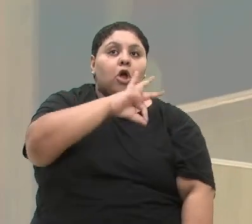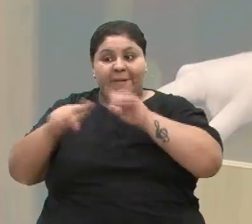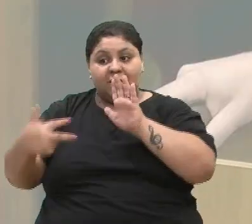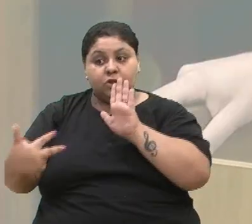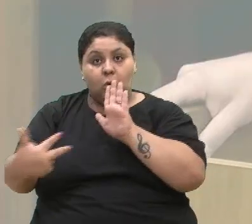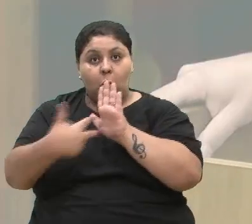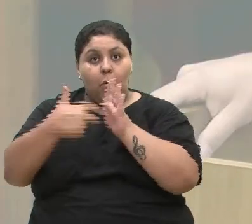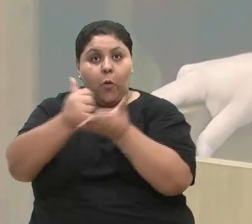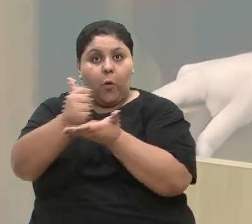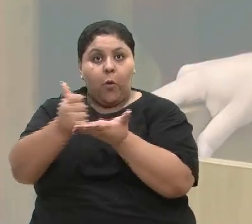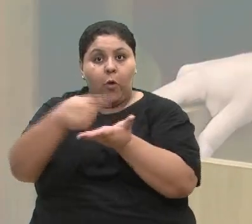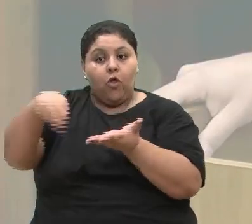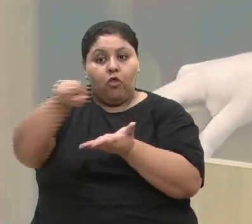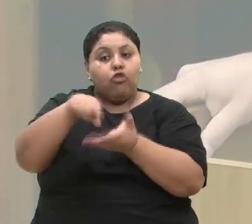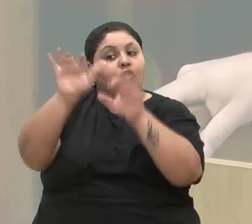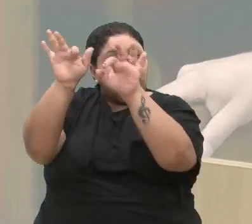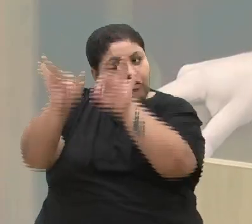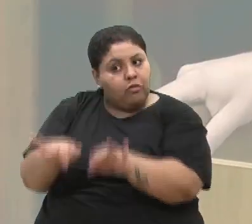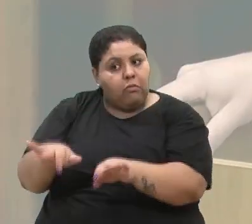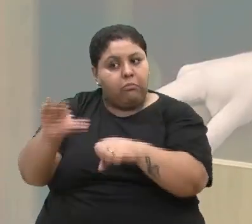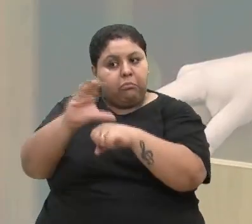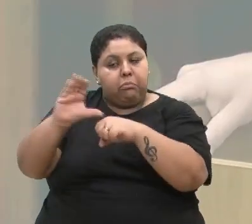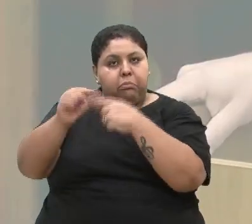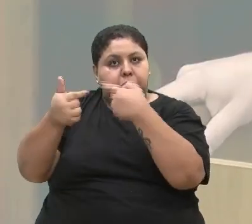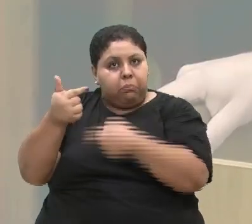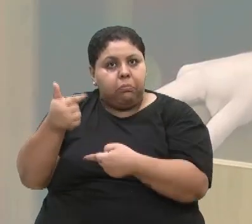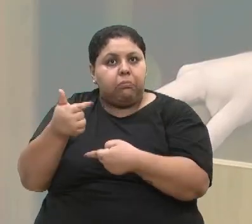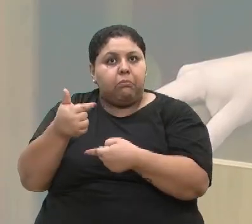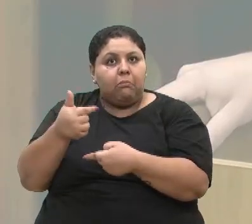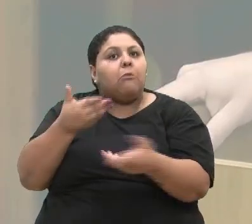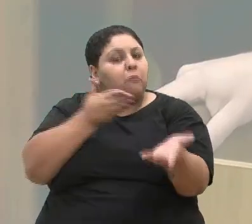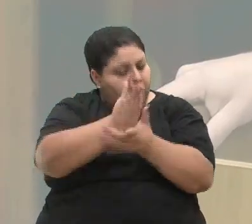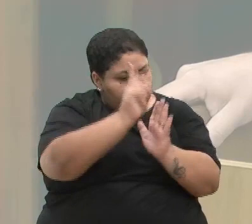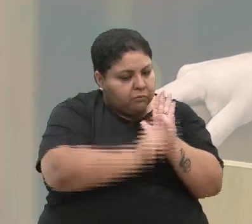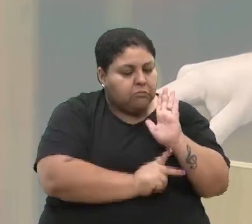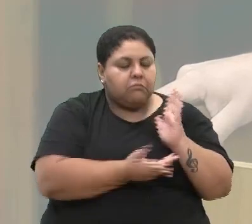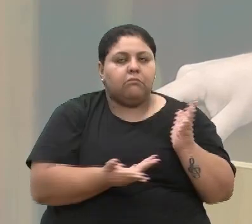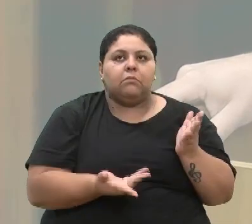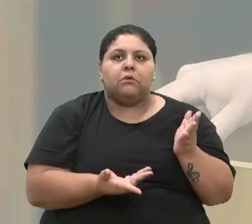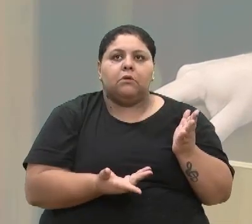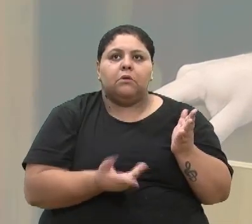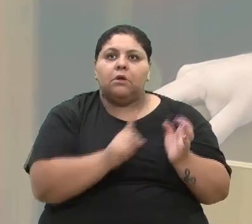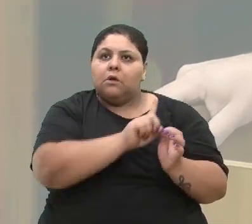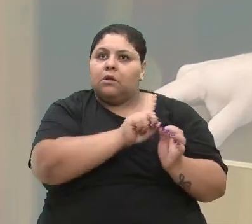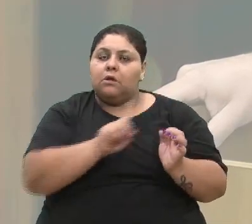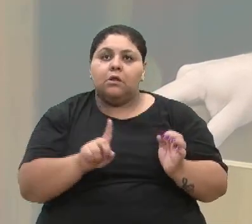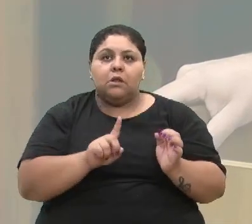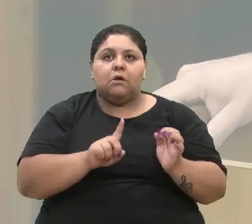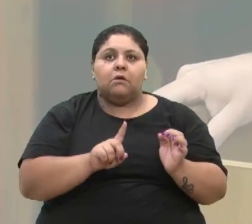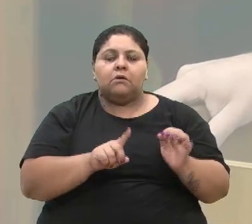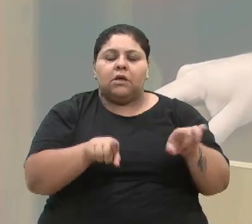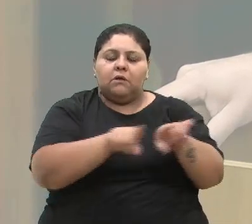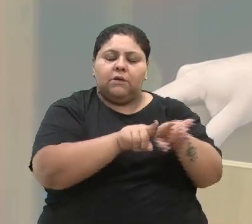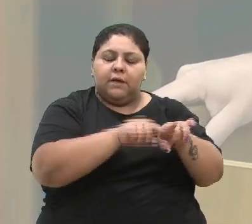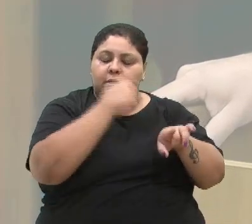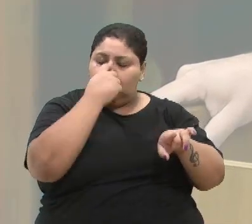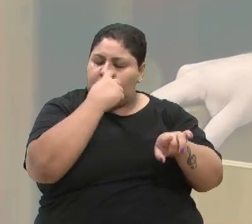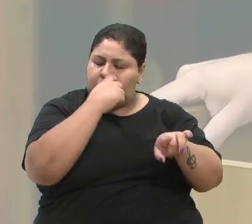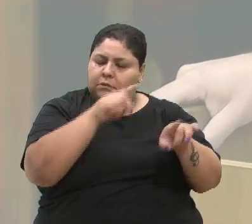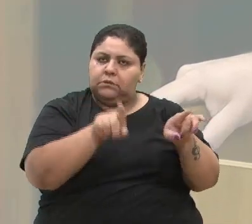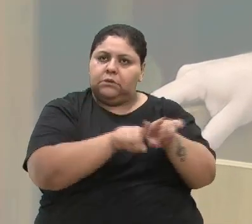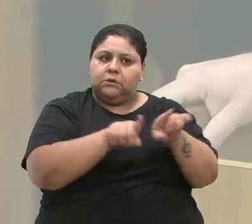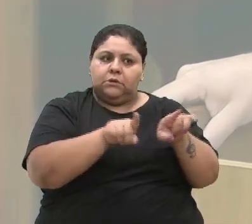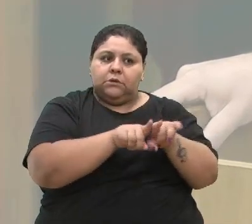ACEs. E nós vamos derrubar essa inconstitucionalidade e vamos aprovar esse projeto. Porque ele não onera o município. Ele simplesmente faz